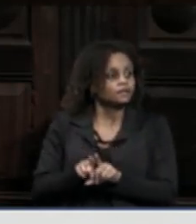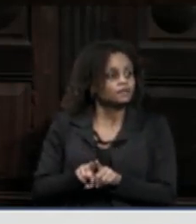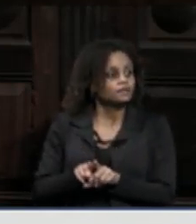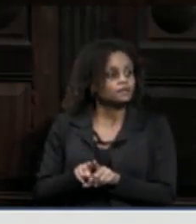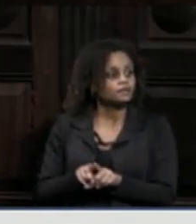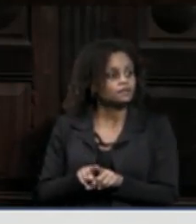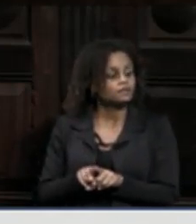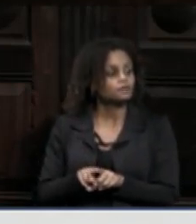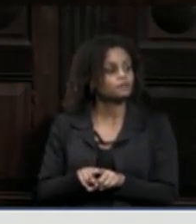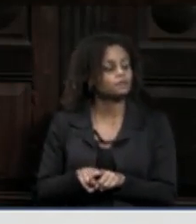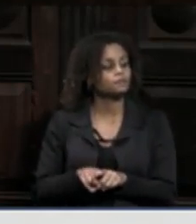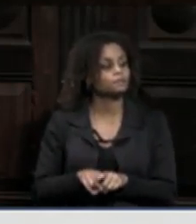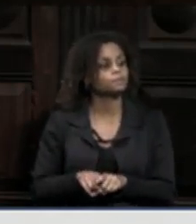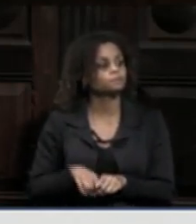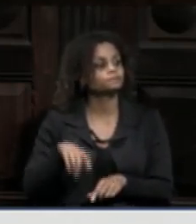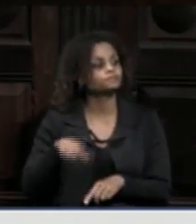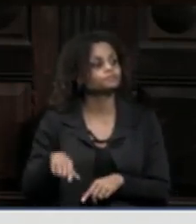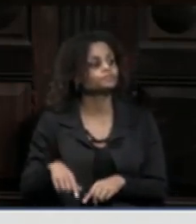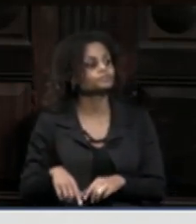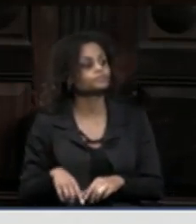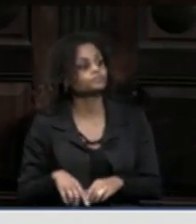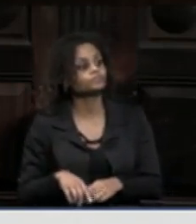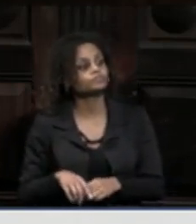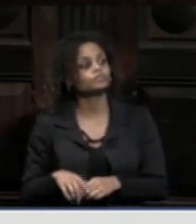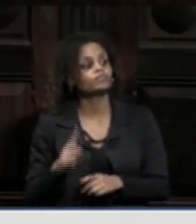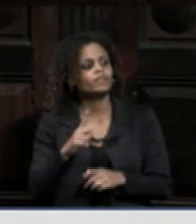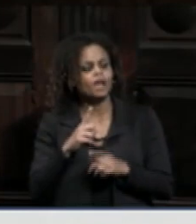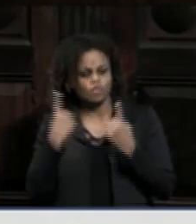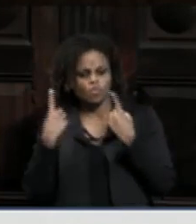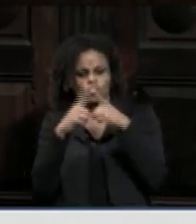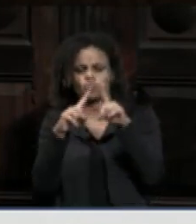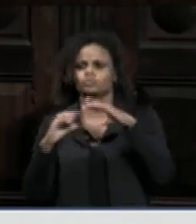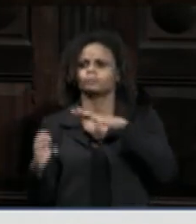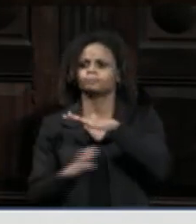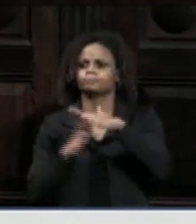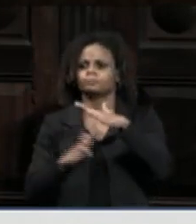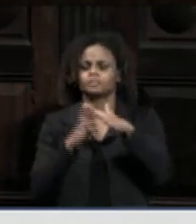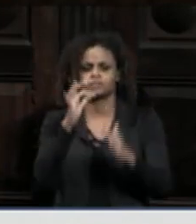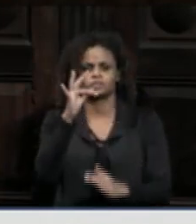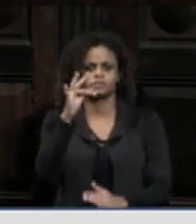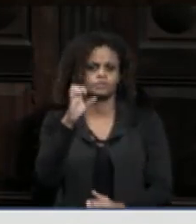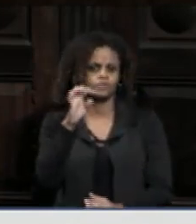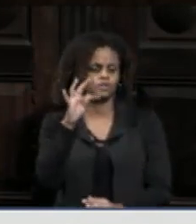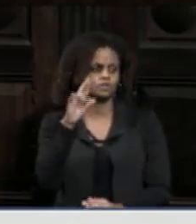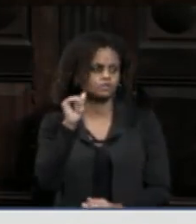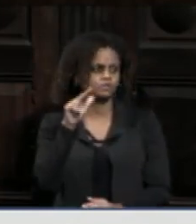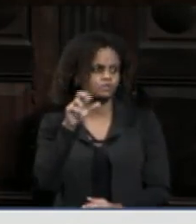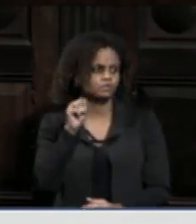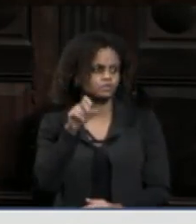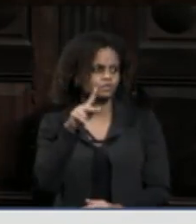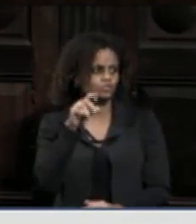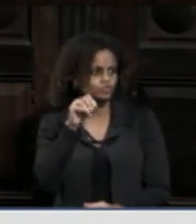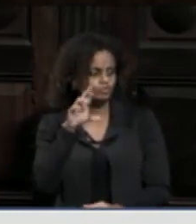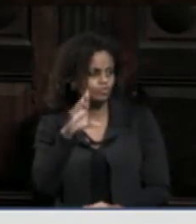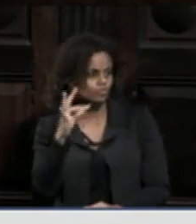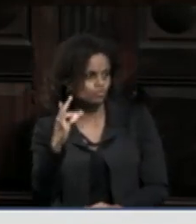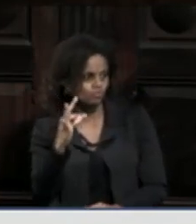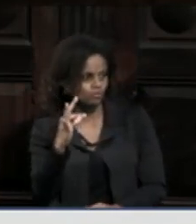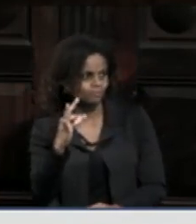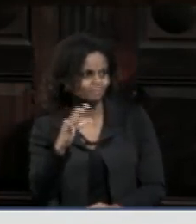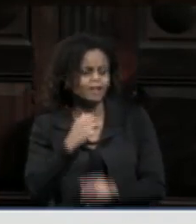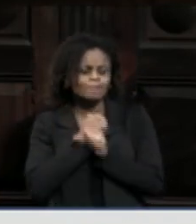sentido, enfrentar o poderio da FETransport no Rio de Janeiro. Não é possível que a FETransport